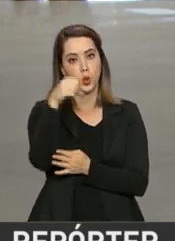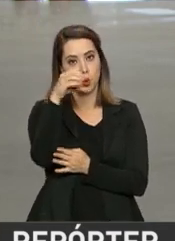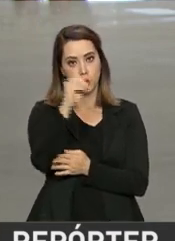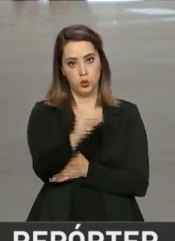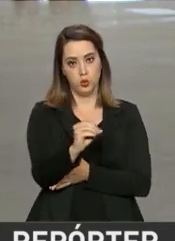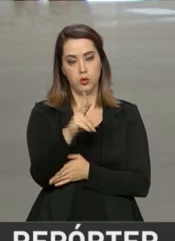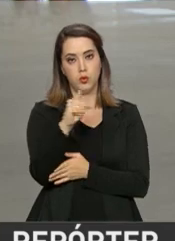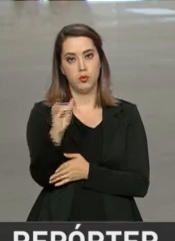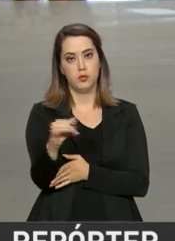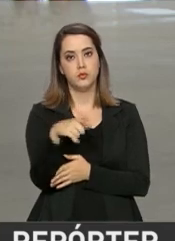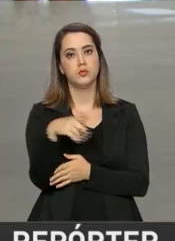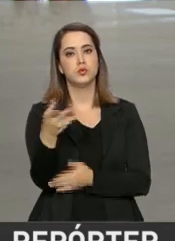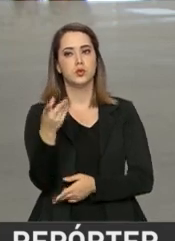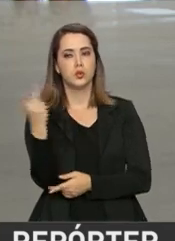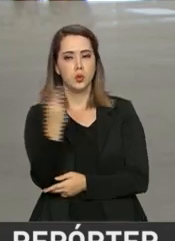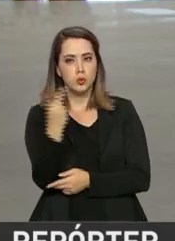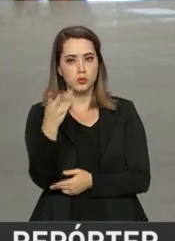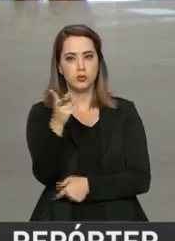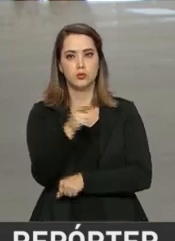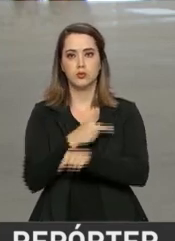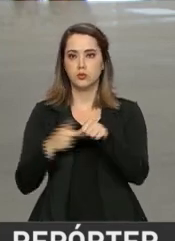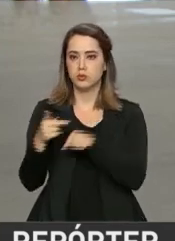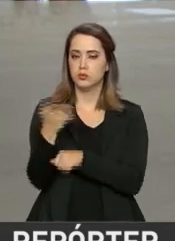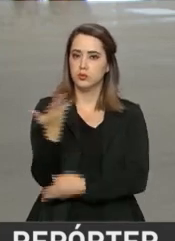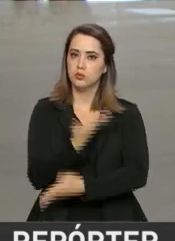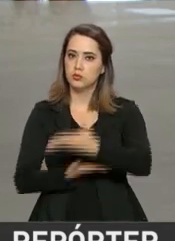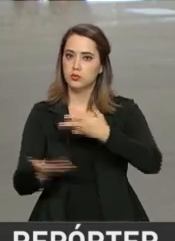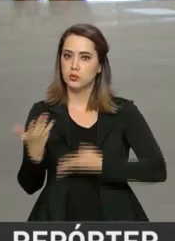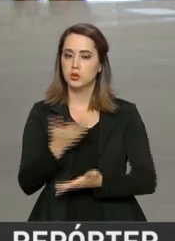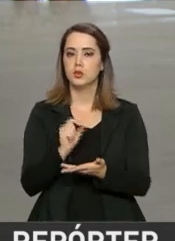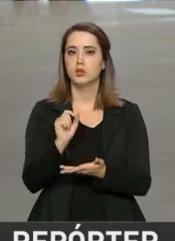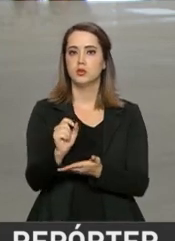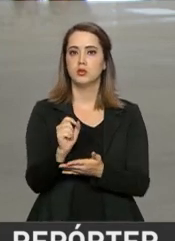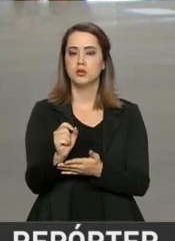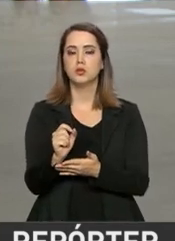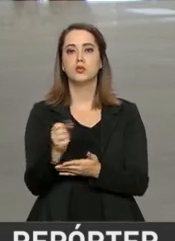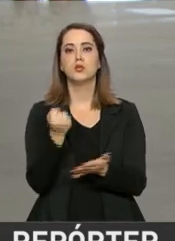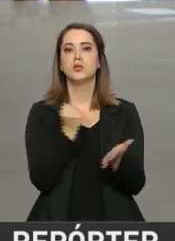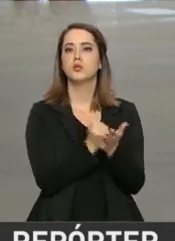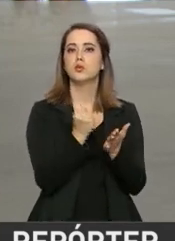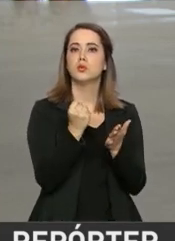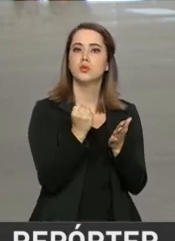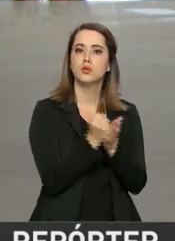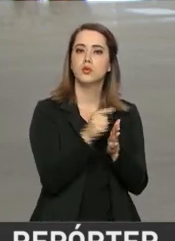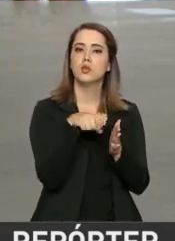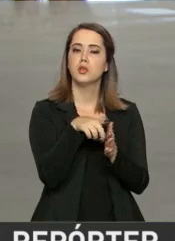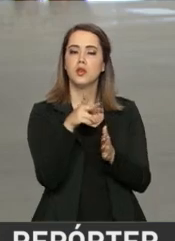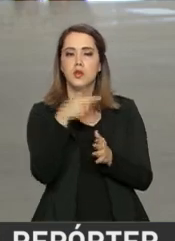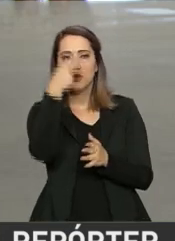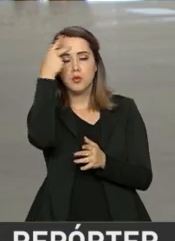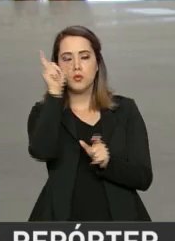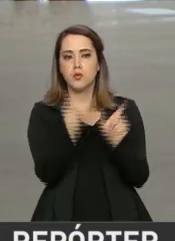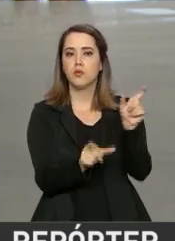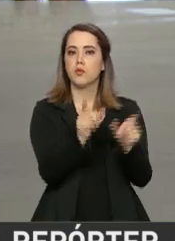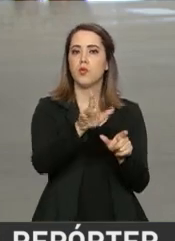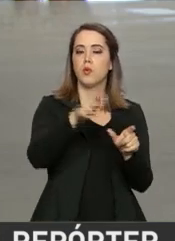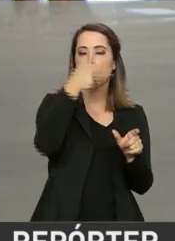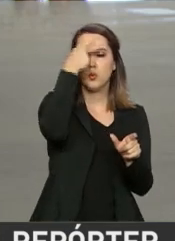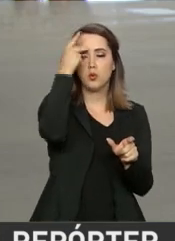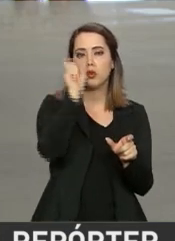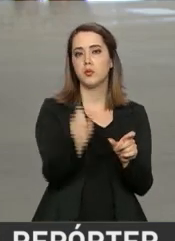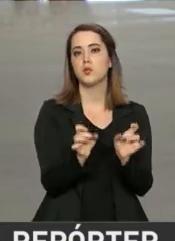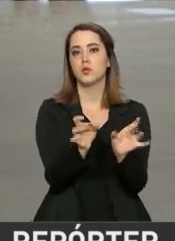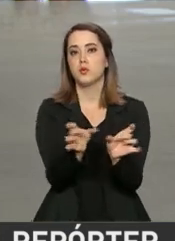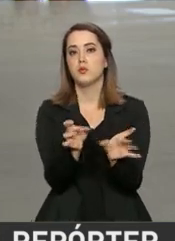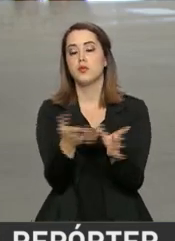a pouco os dois países vão realizar o credenciamento a habilitação dos frigoríficos e fornecedores